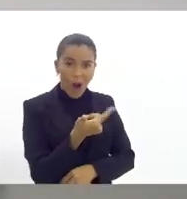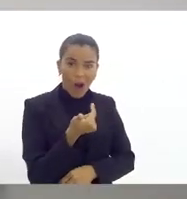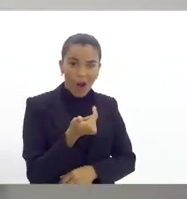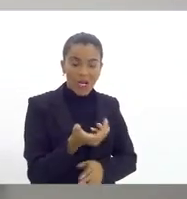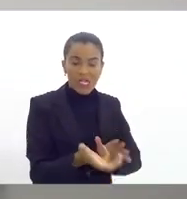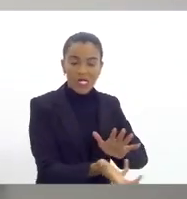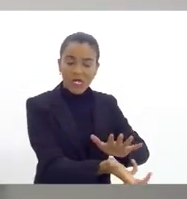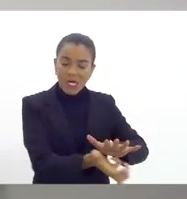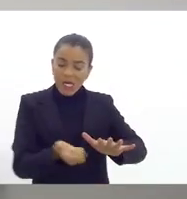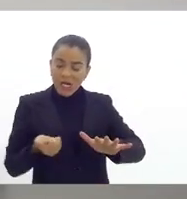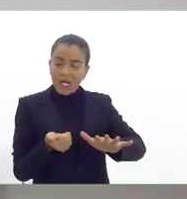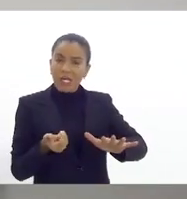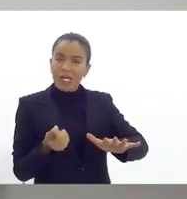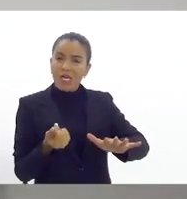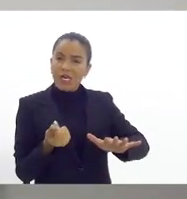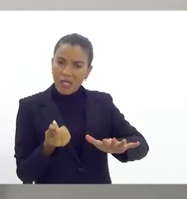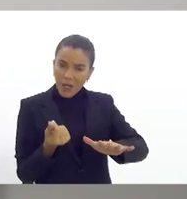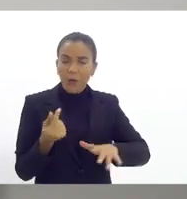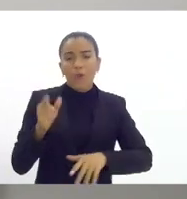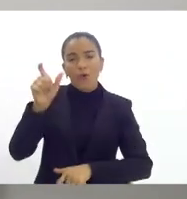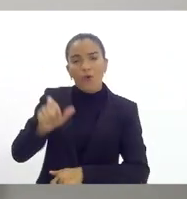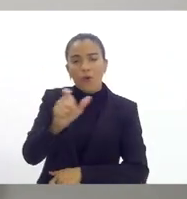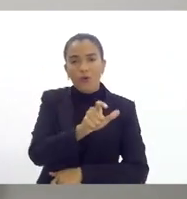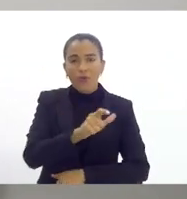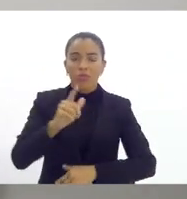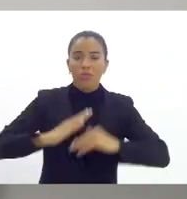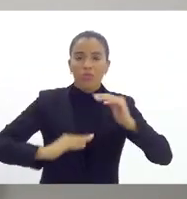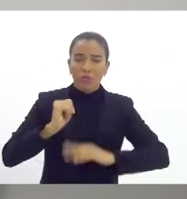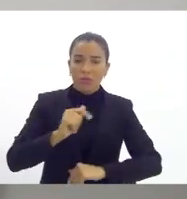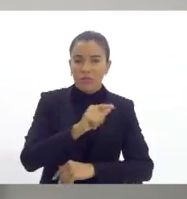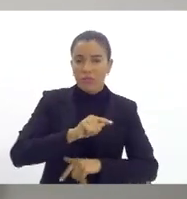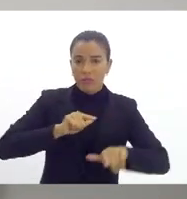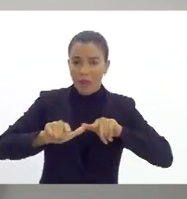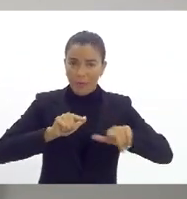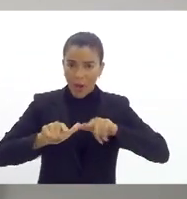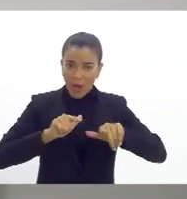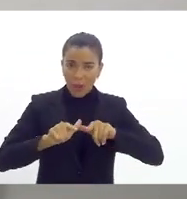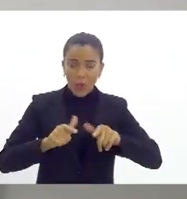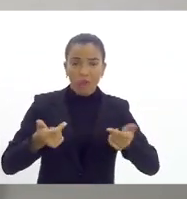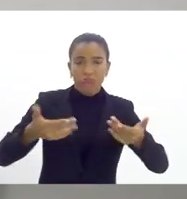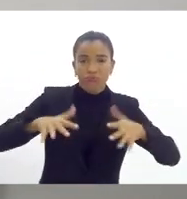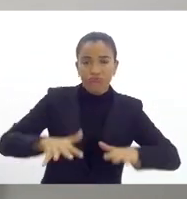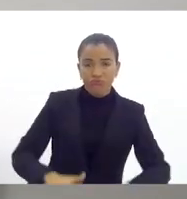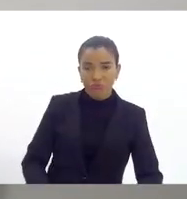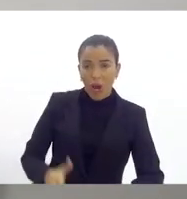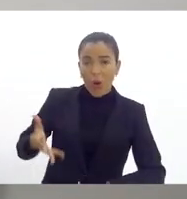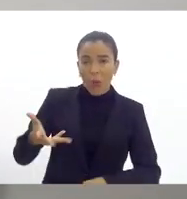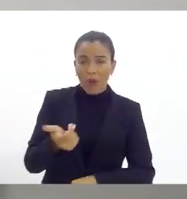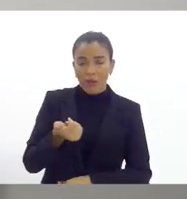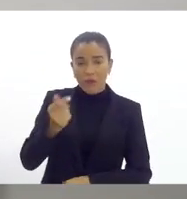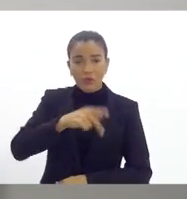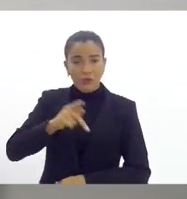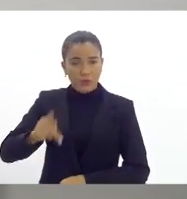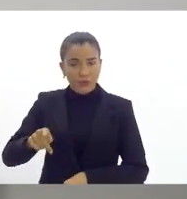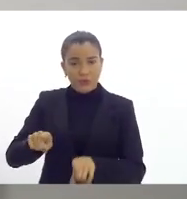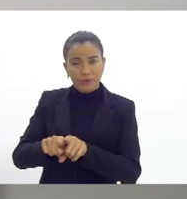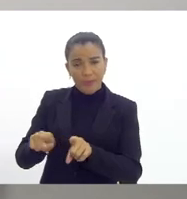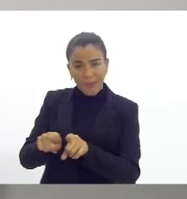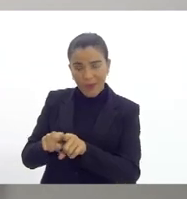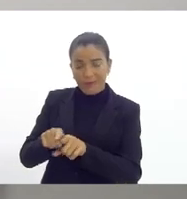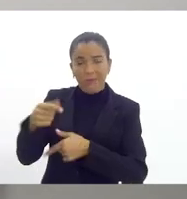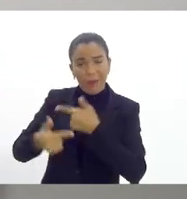dinheiro do Trabalhador pela precarização dos professores e também dos alunos que estão ali fazendo